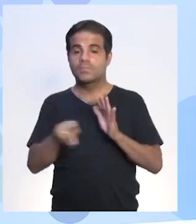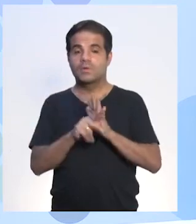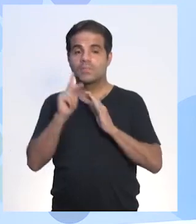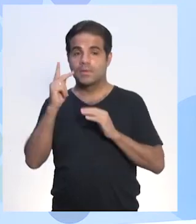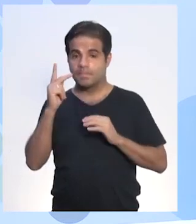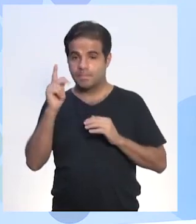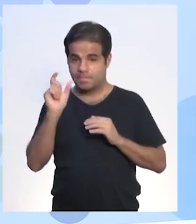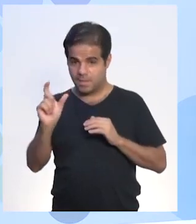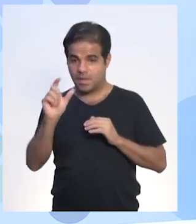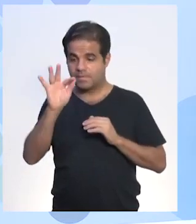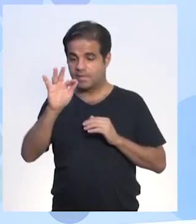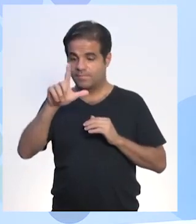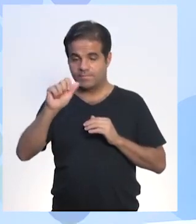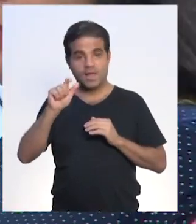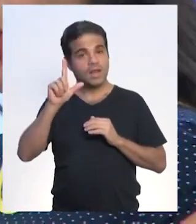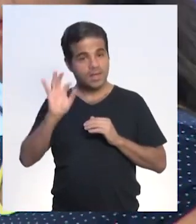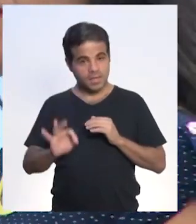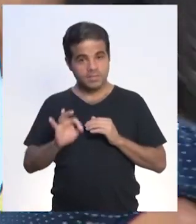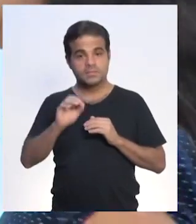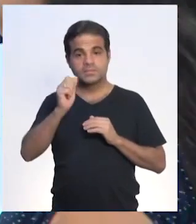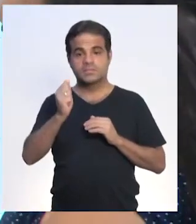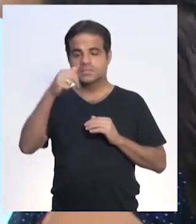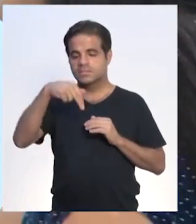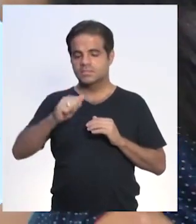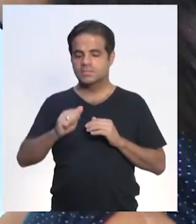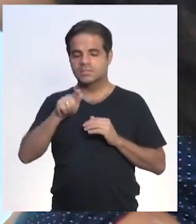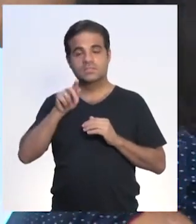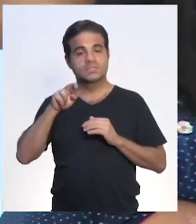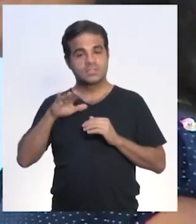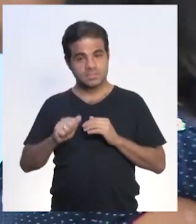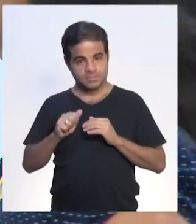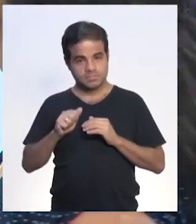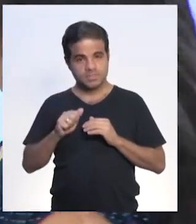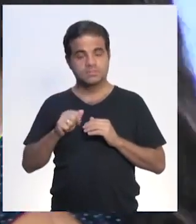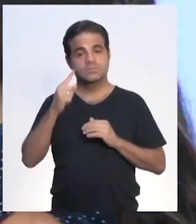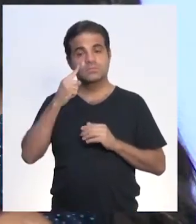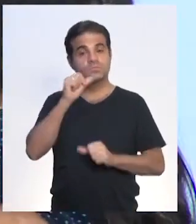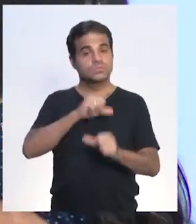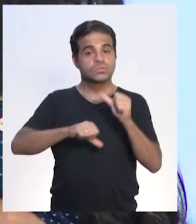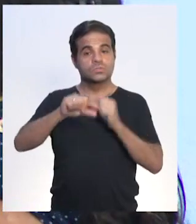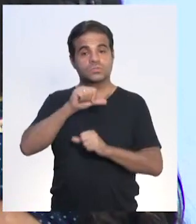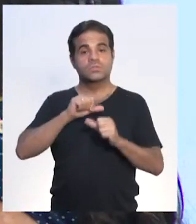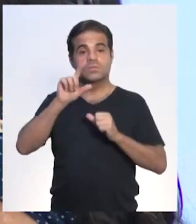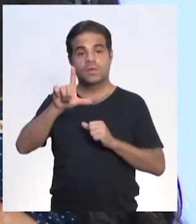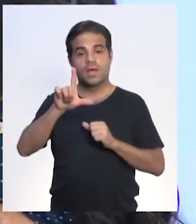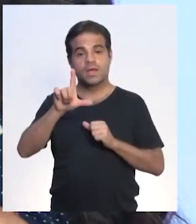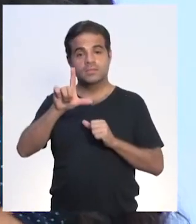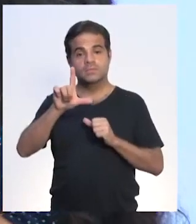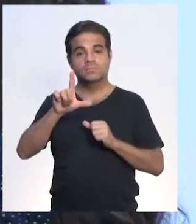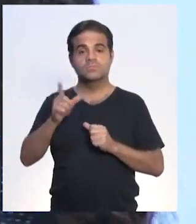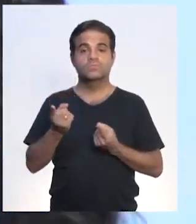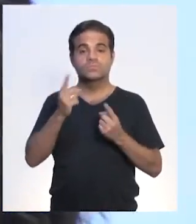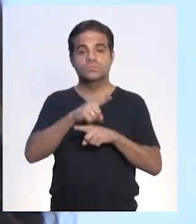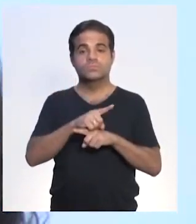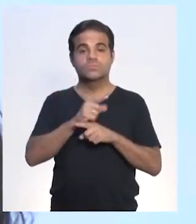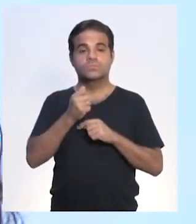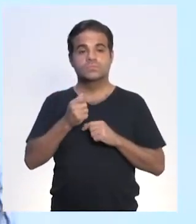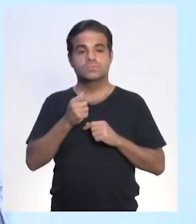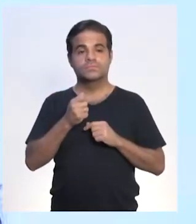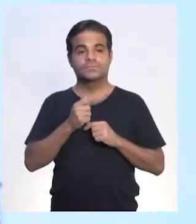palavra fala é um anagrama dela própria. Então, vamos trocar o L com o A? Então, eu vou ter...